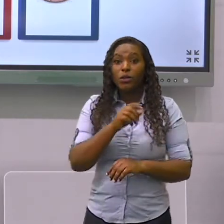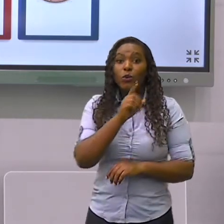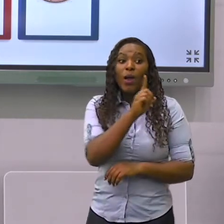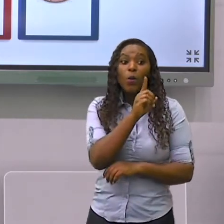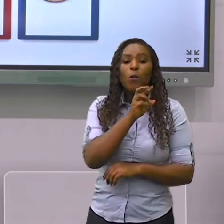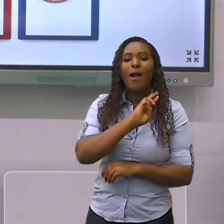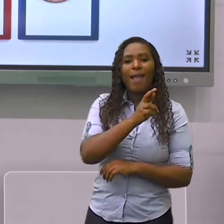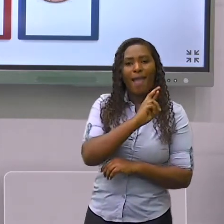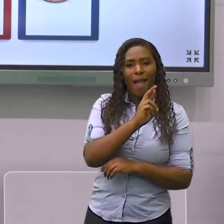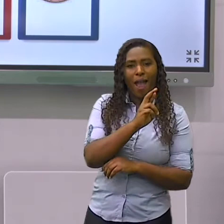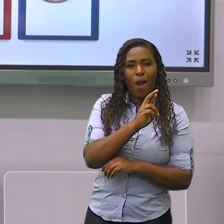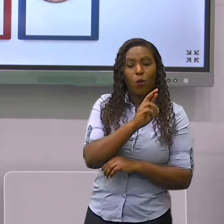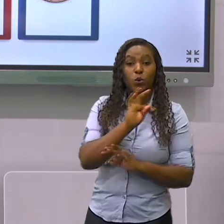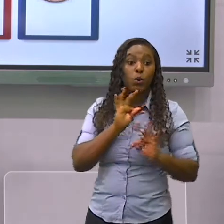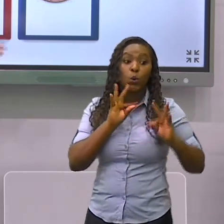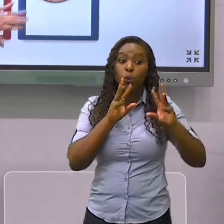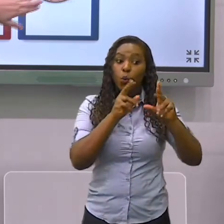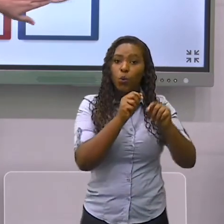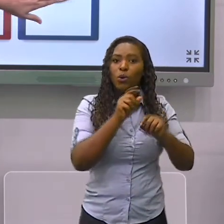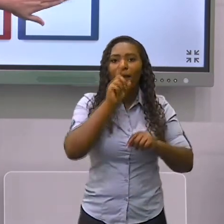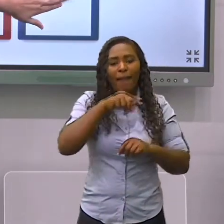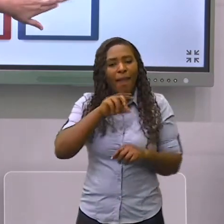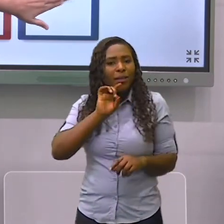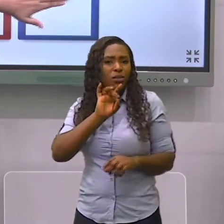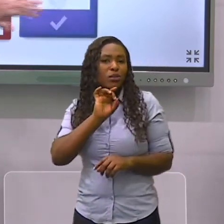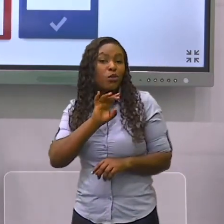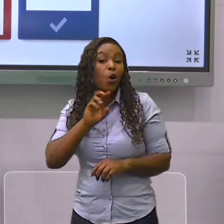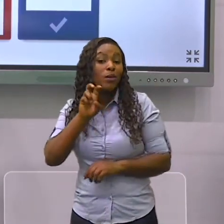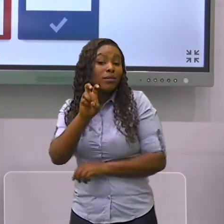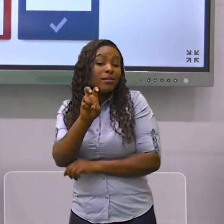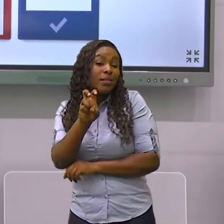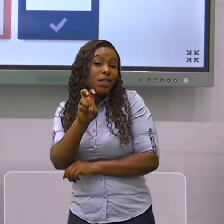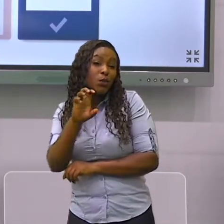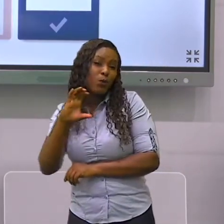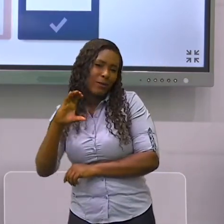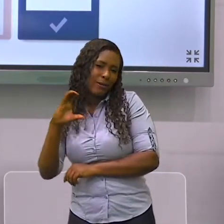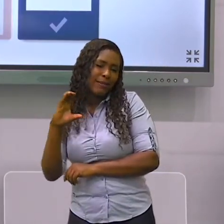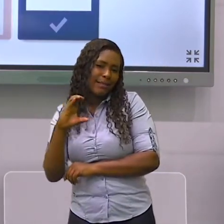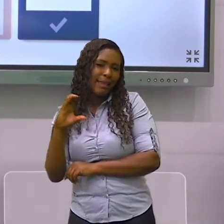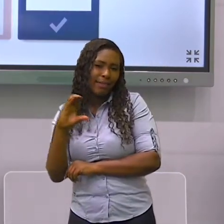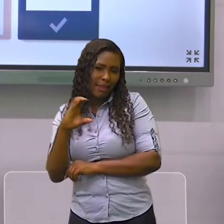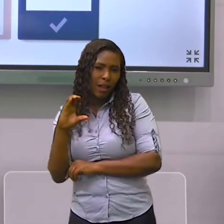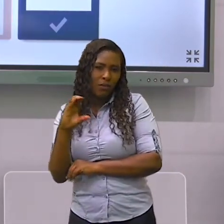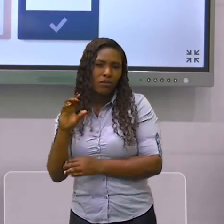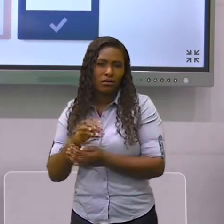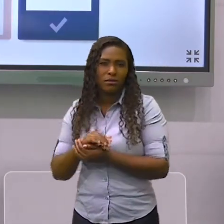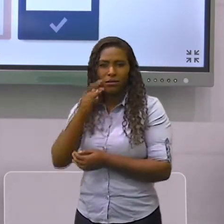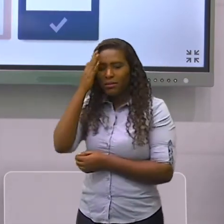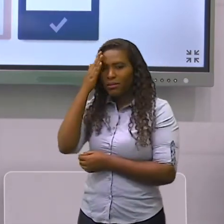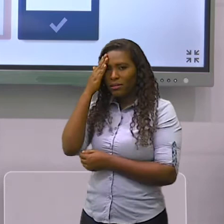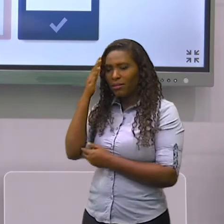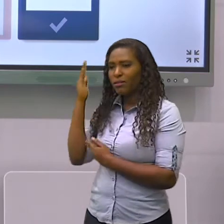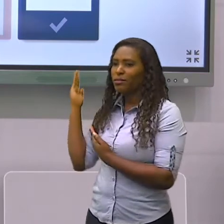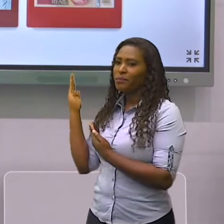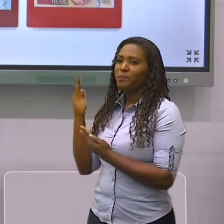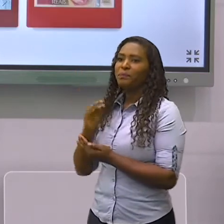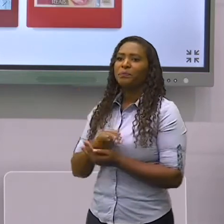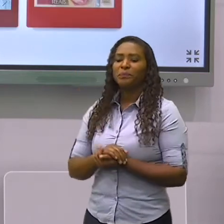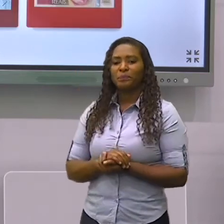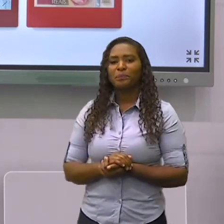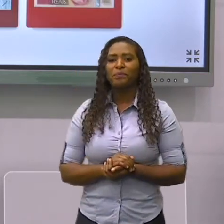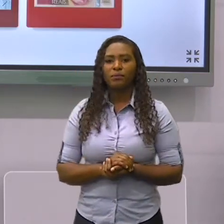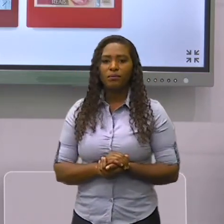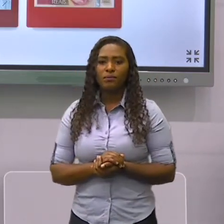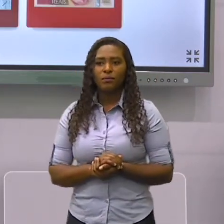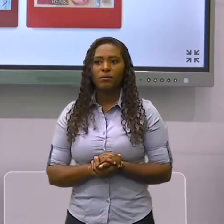valor inteiro. Então a resposta correta para essa pergunta é a moeda de 5 centavos.